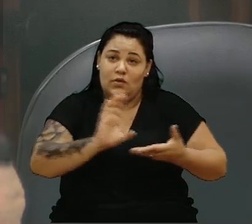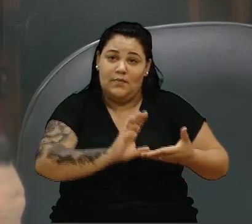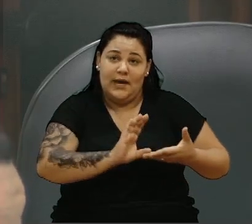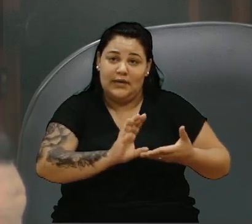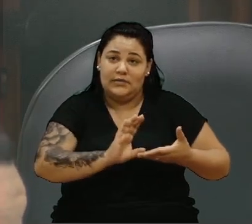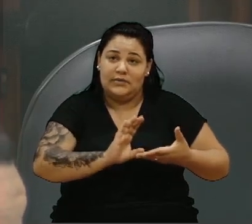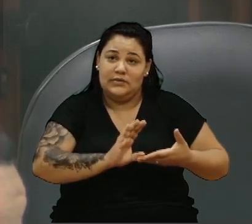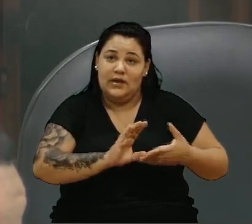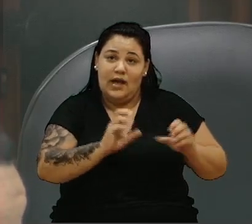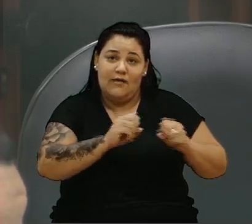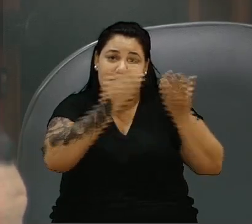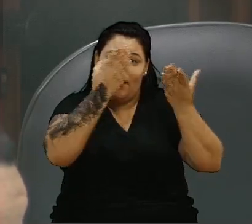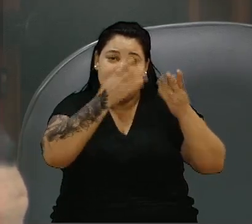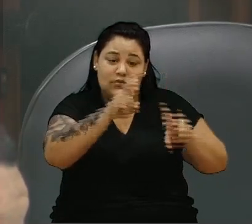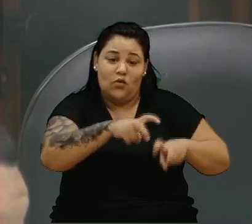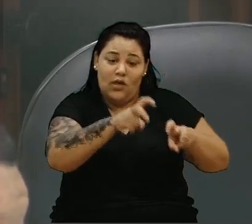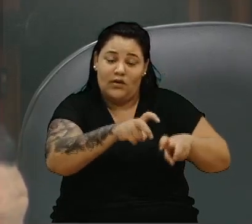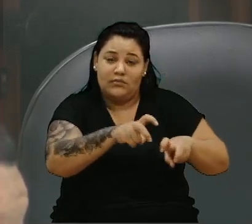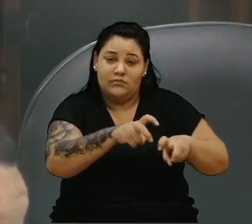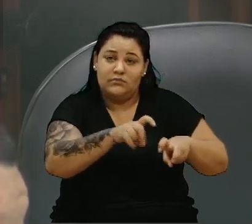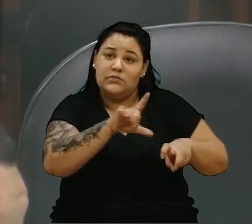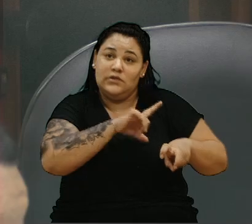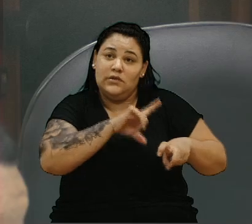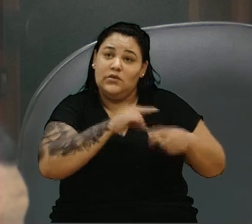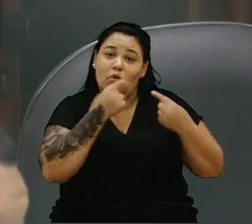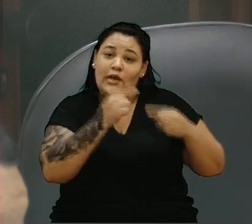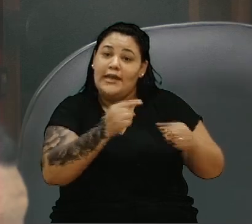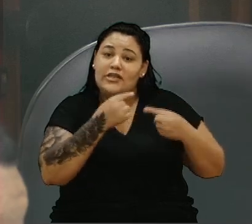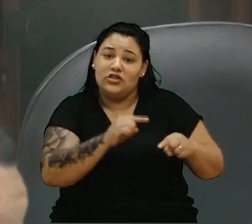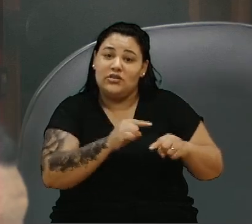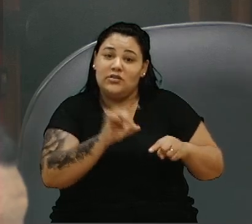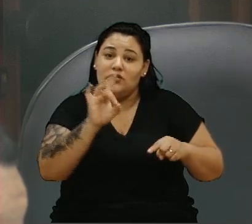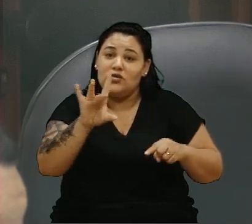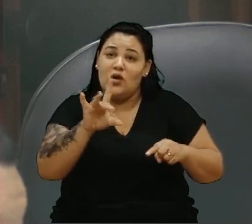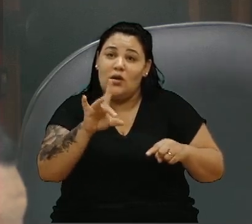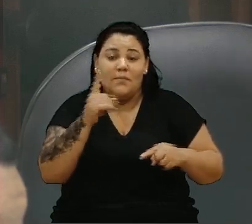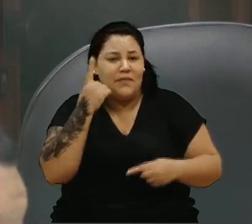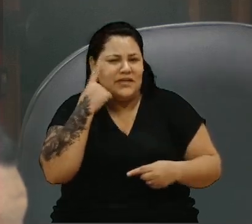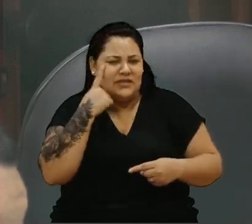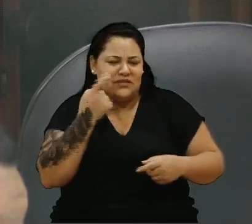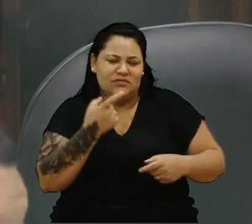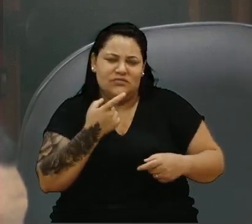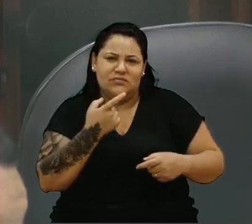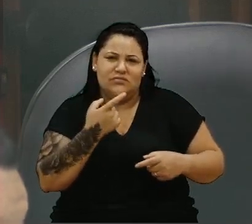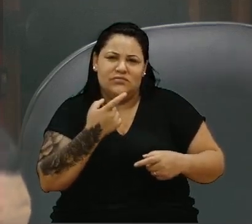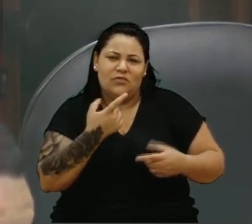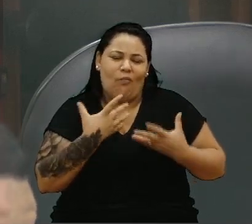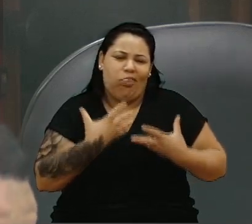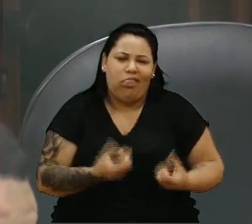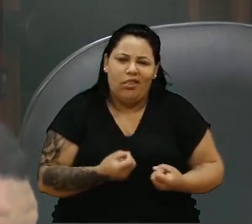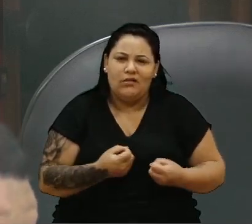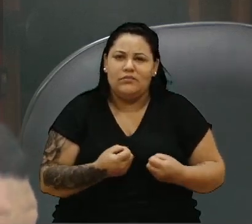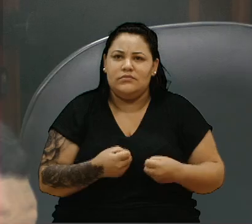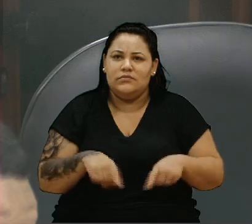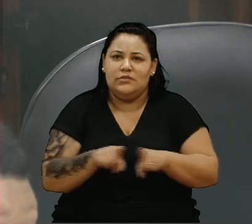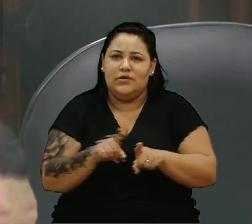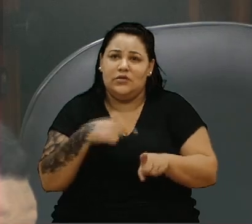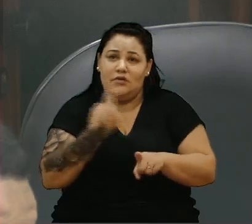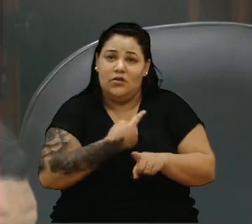das colheitas, por exemplo, com várias críticas. Se fosse pensando somente em desgaste, nós, da bancada do PCdoB, teríamos votado